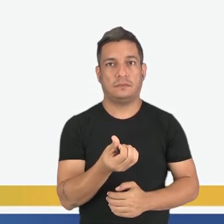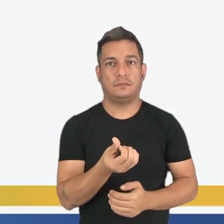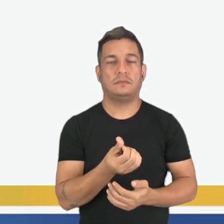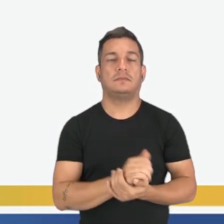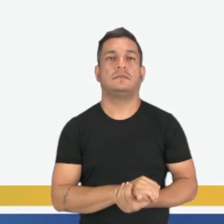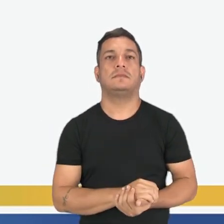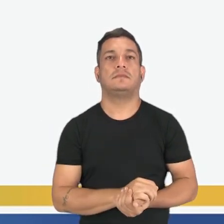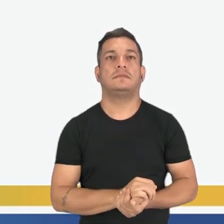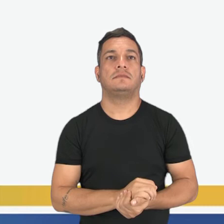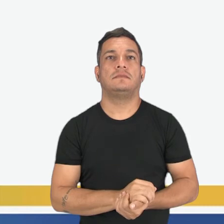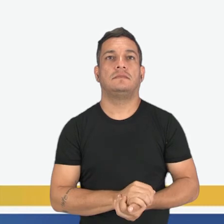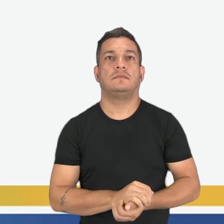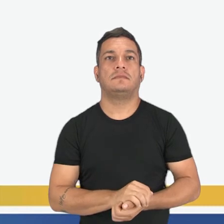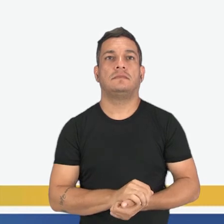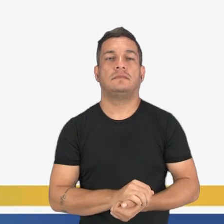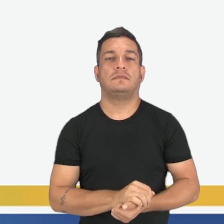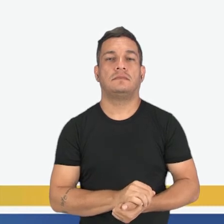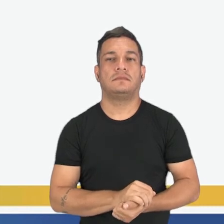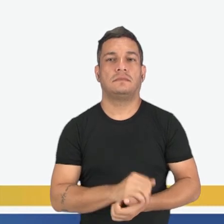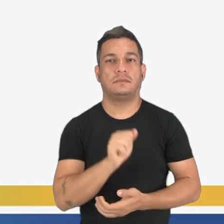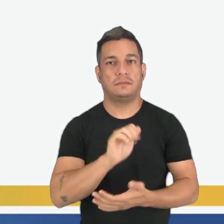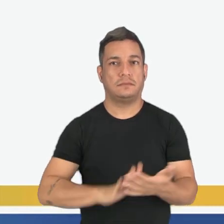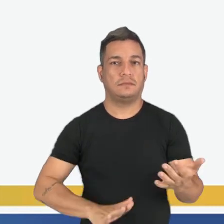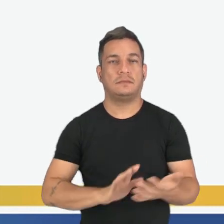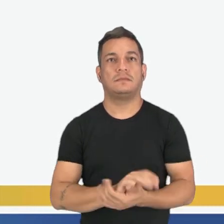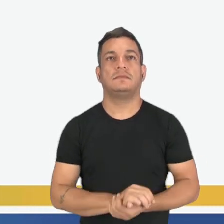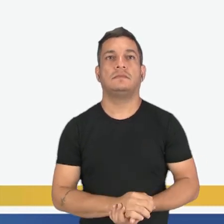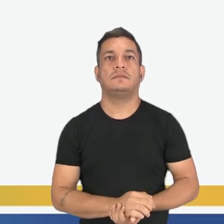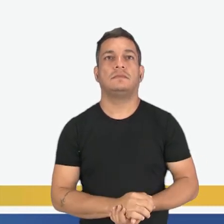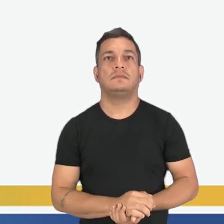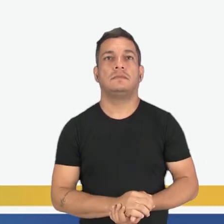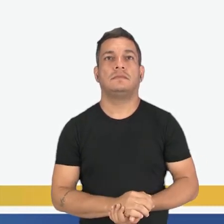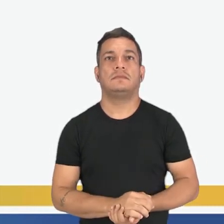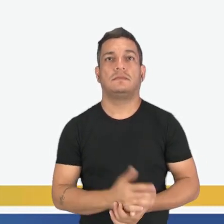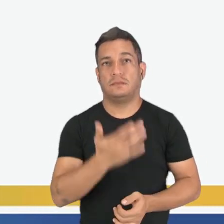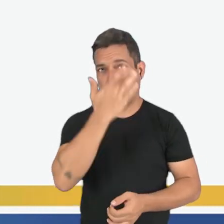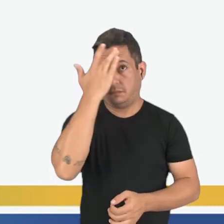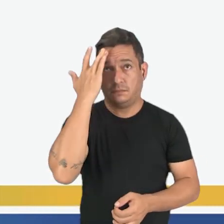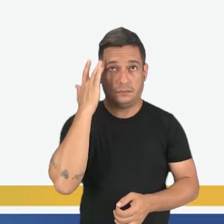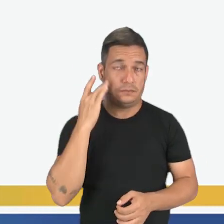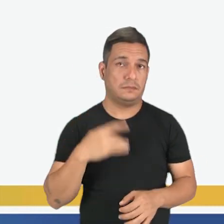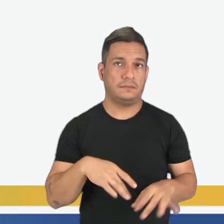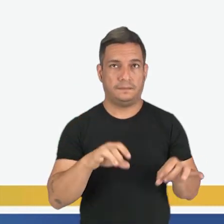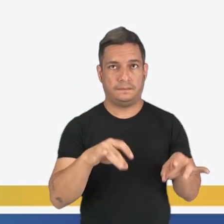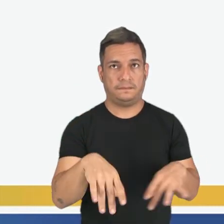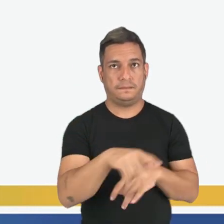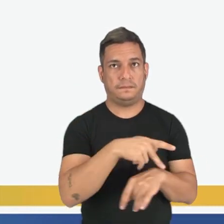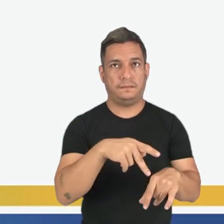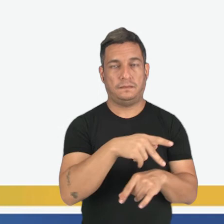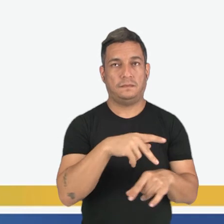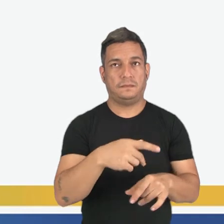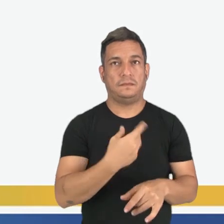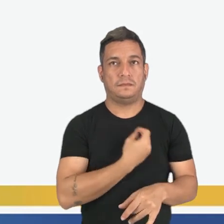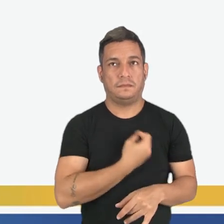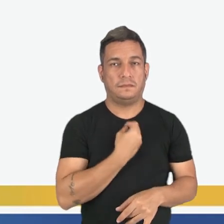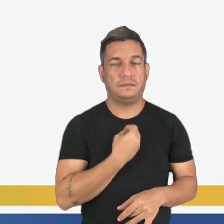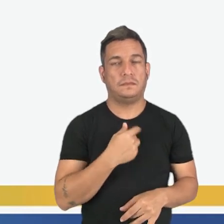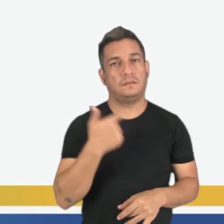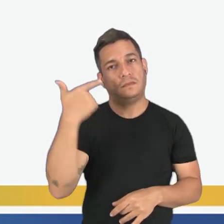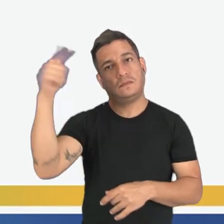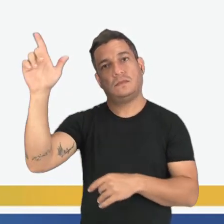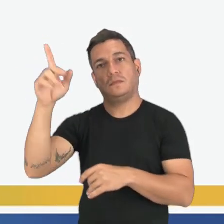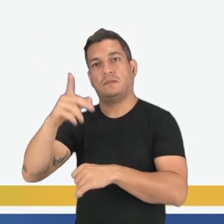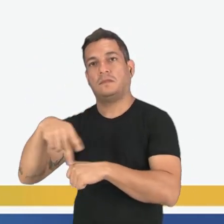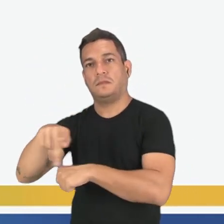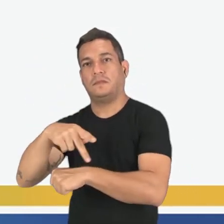então o número 6 da nossa atividade. Quando o indivíduo sai de um país de origem para viver